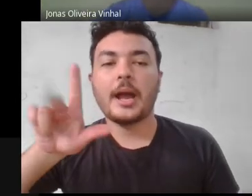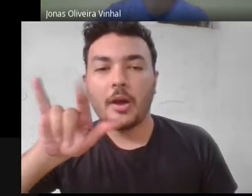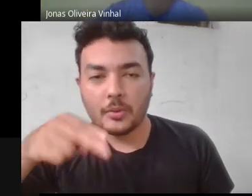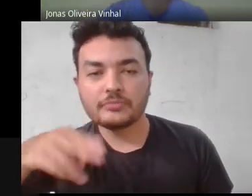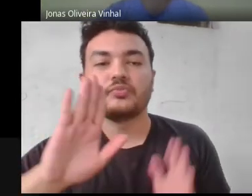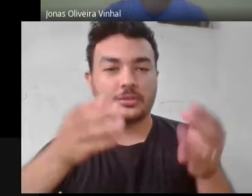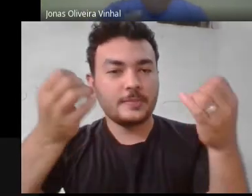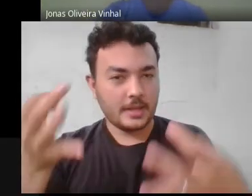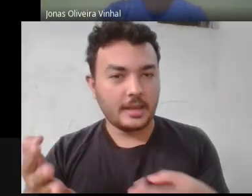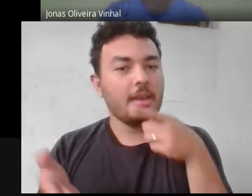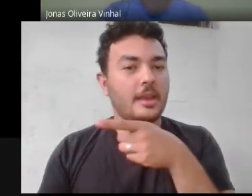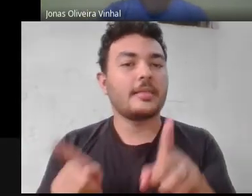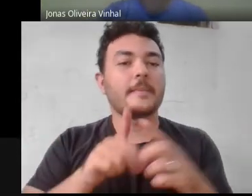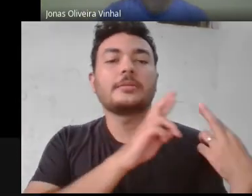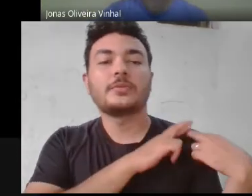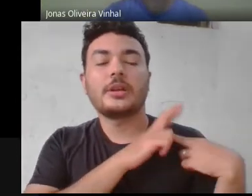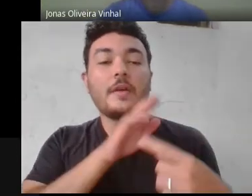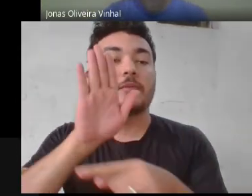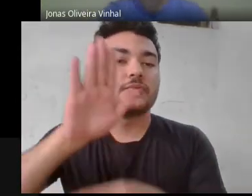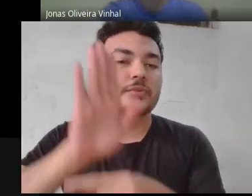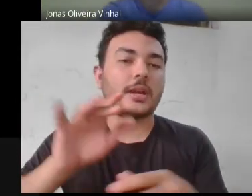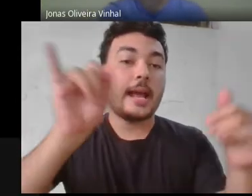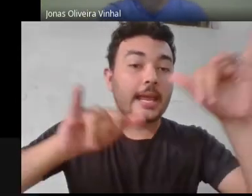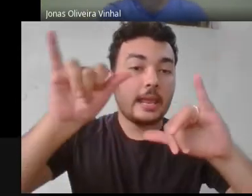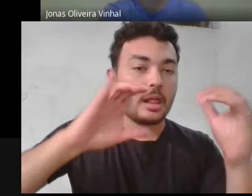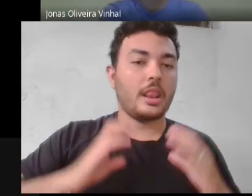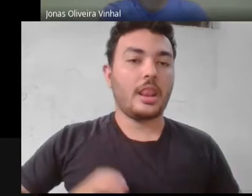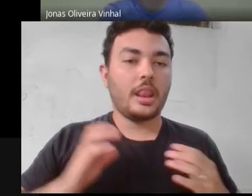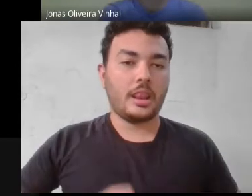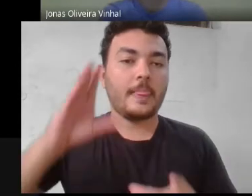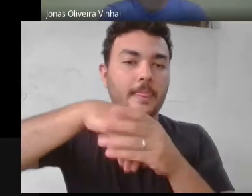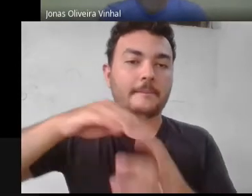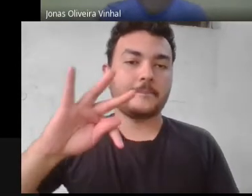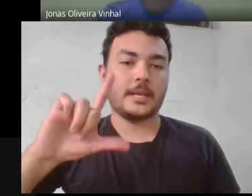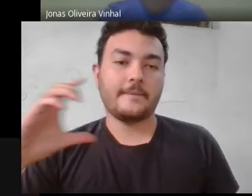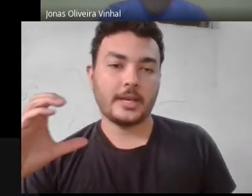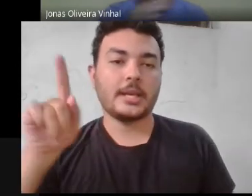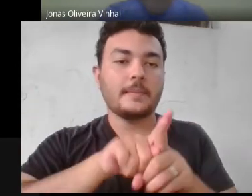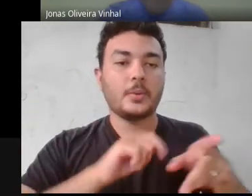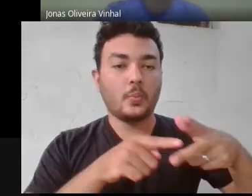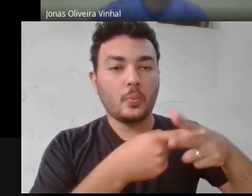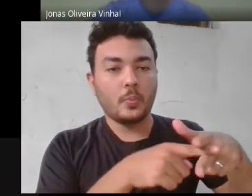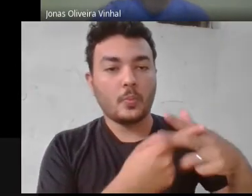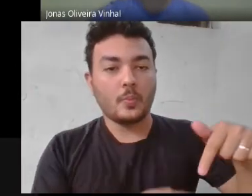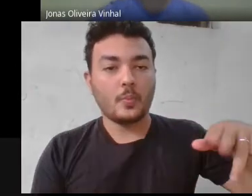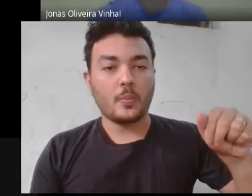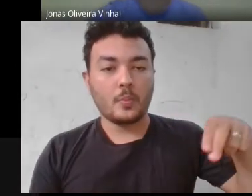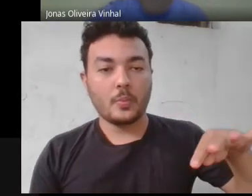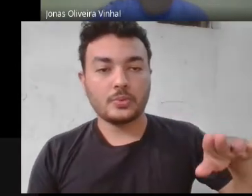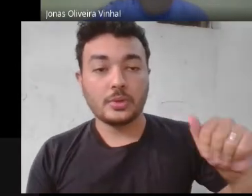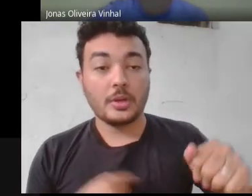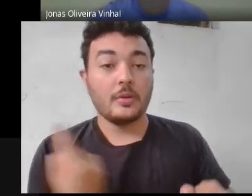fundamental, principalmente em relação à química de coordenação, né, nesse viés da TLV com a mecânica quântica, e a gente vai